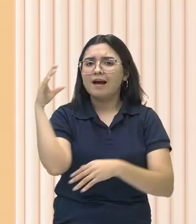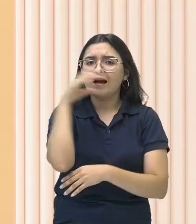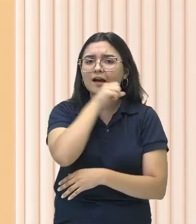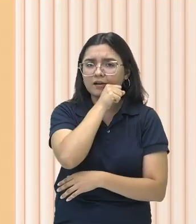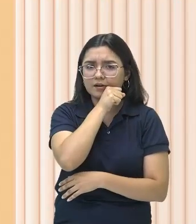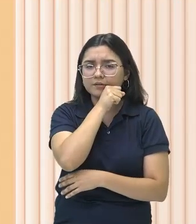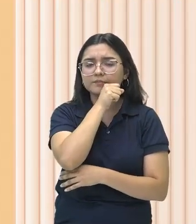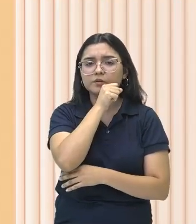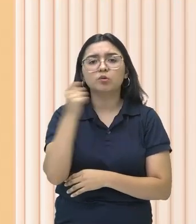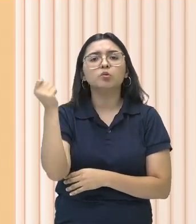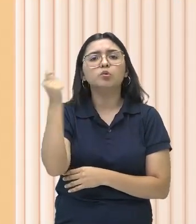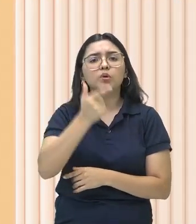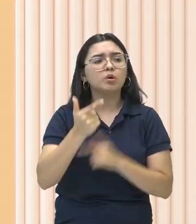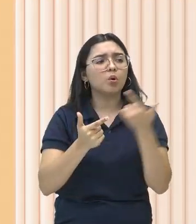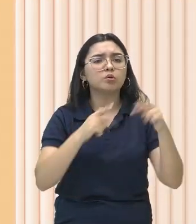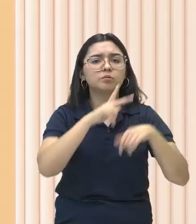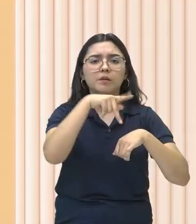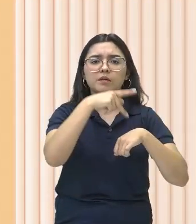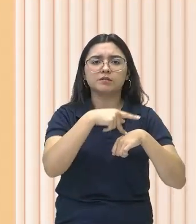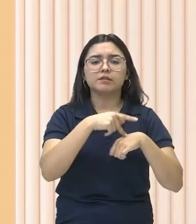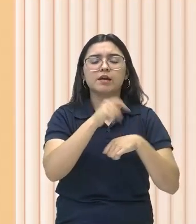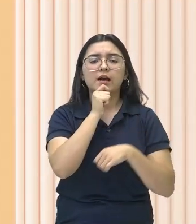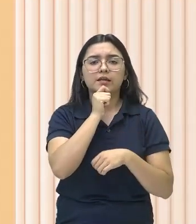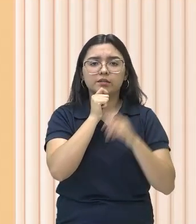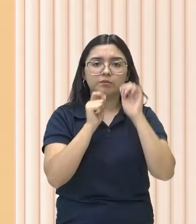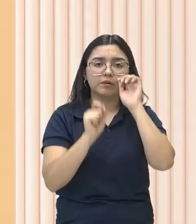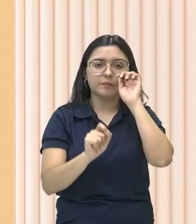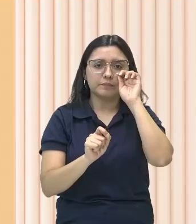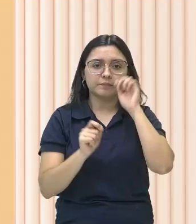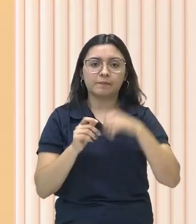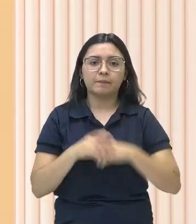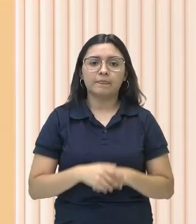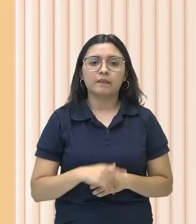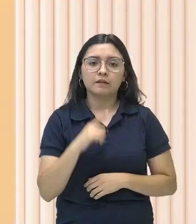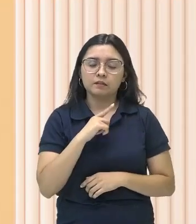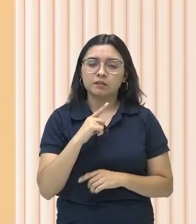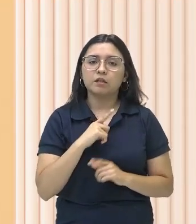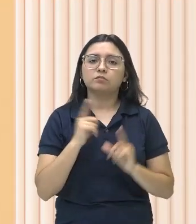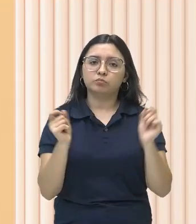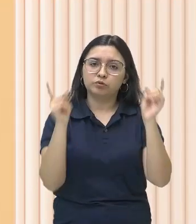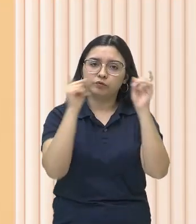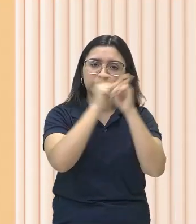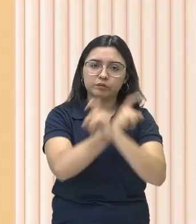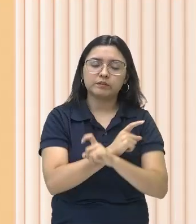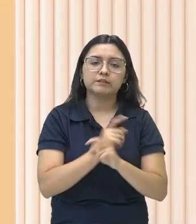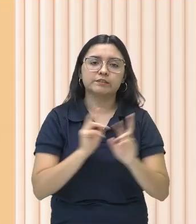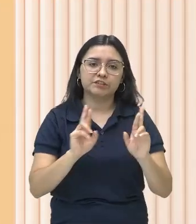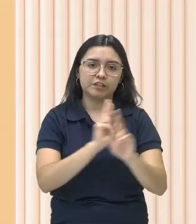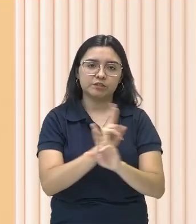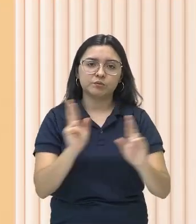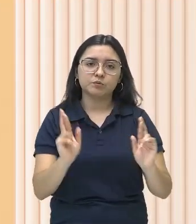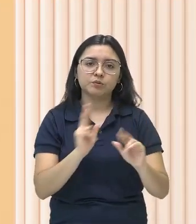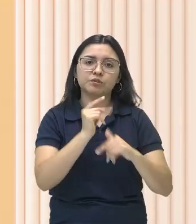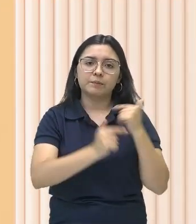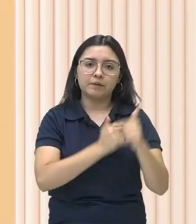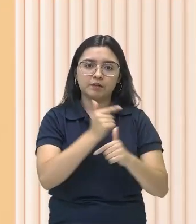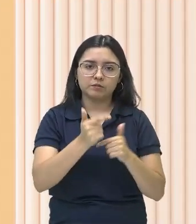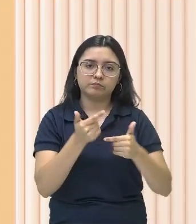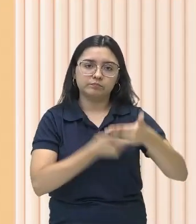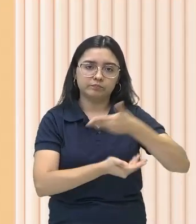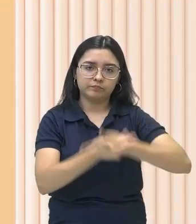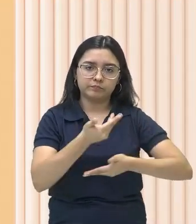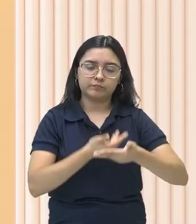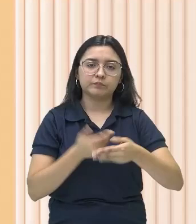rápida do que outras que ainda, né, estão precárias nessas relações trabalhistas e